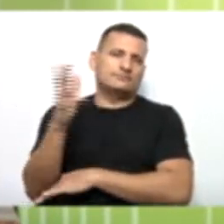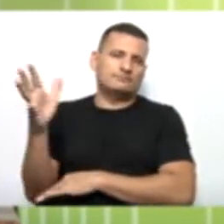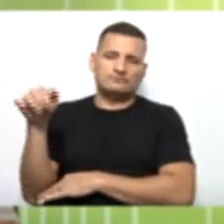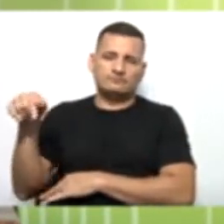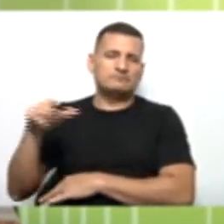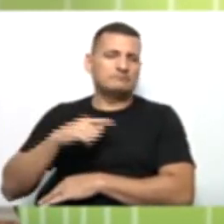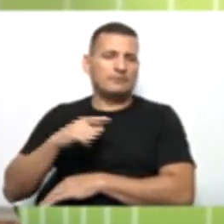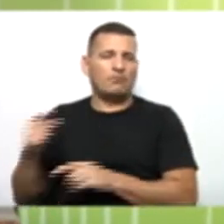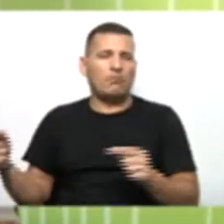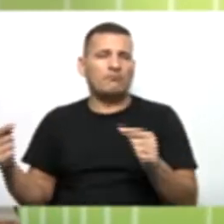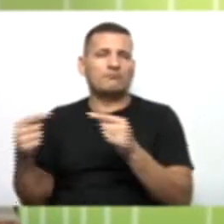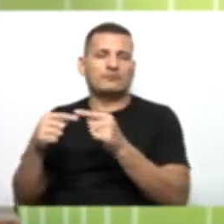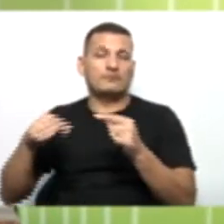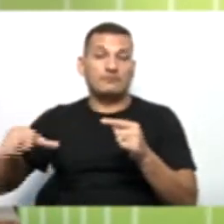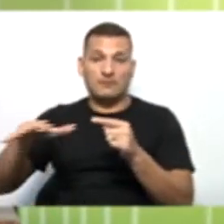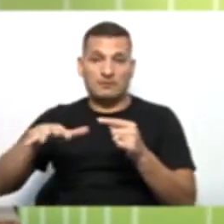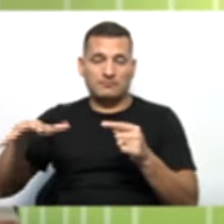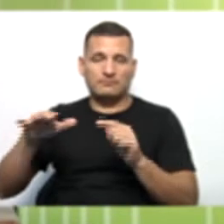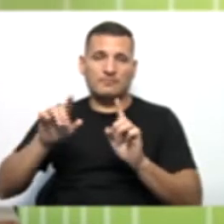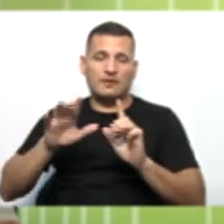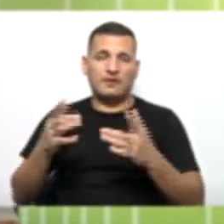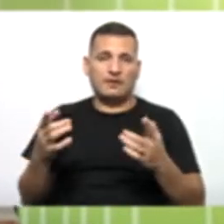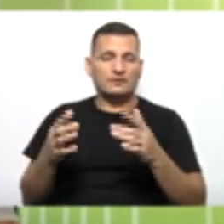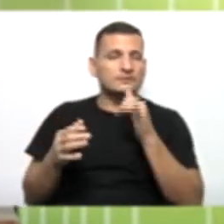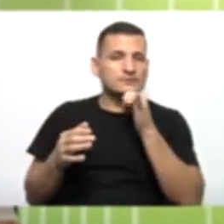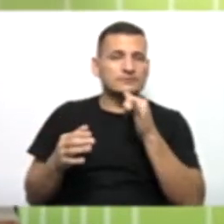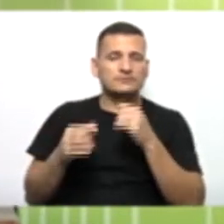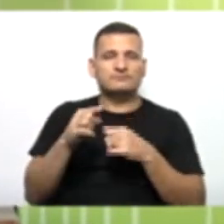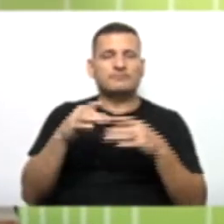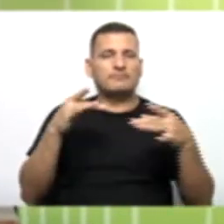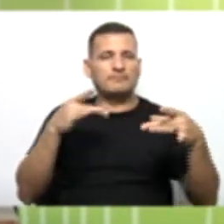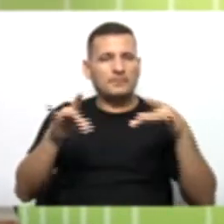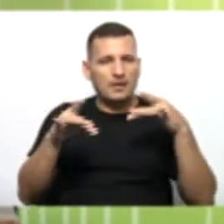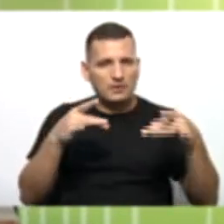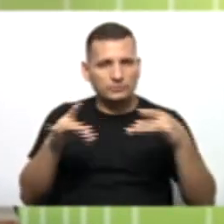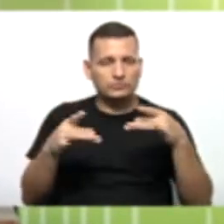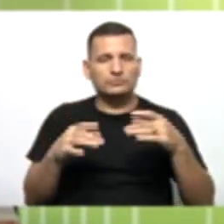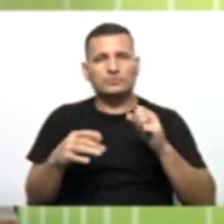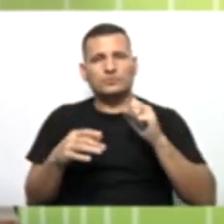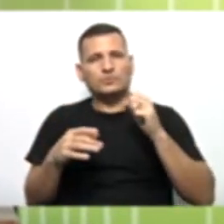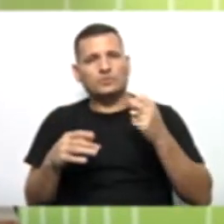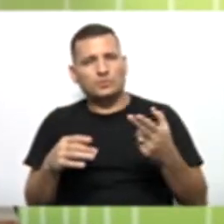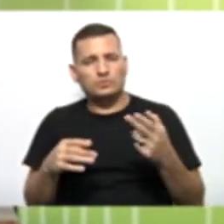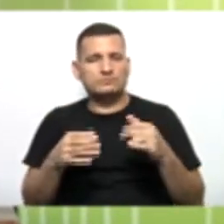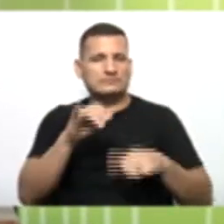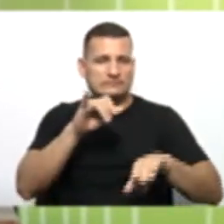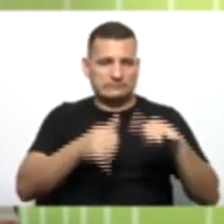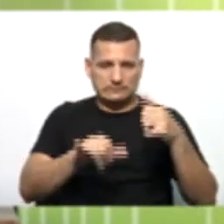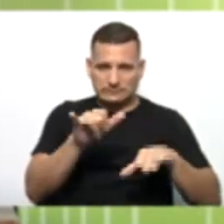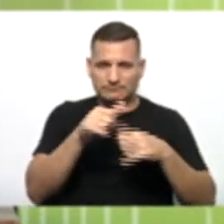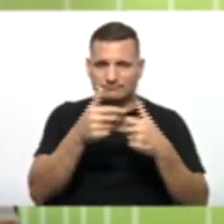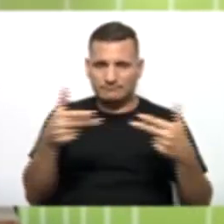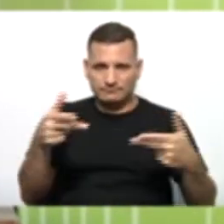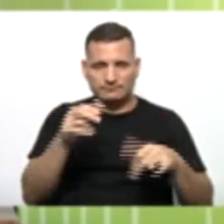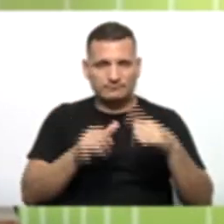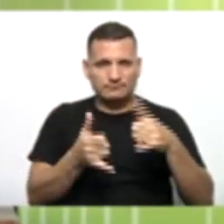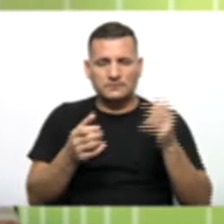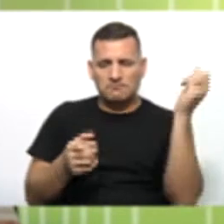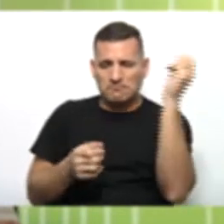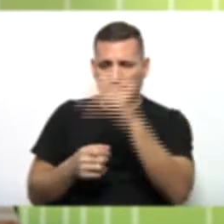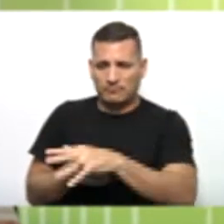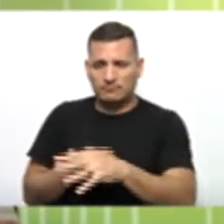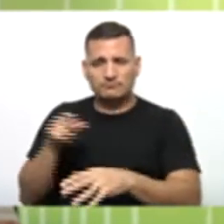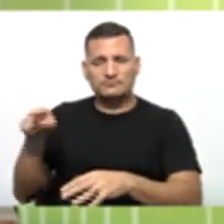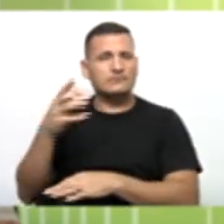meio ambiente. Mas se você descarta um pedaço de plástico ou um resíduo químico, aquele resíduo a natureza não